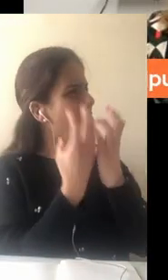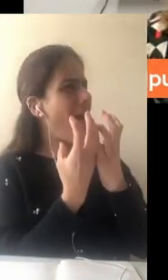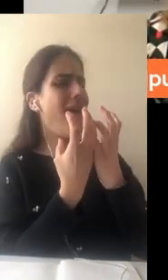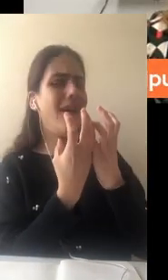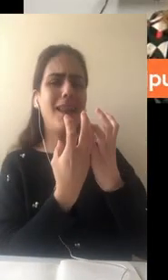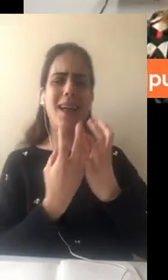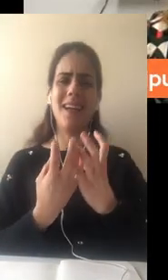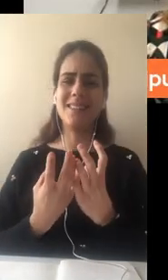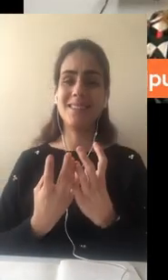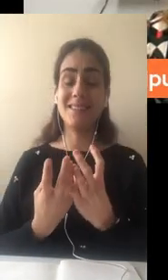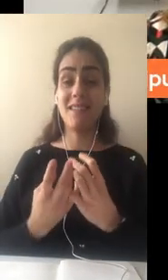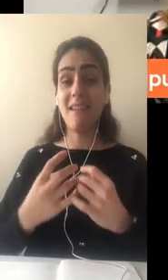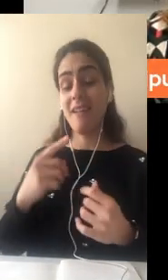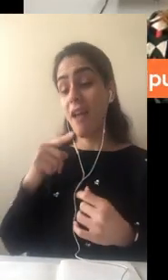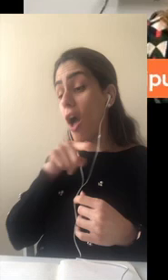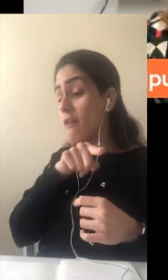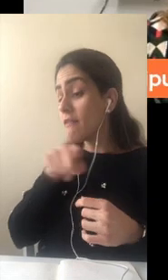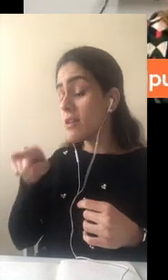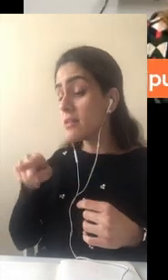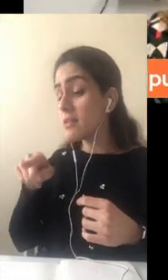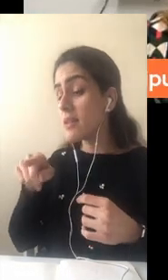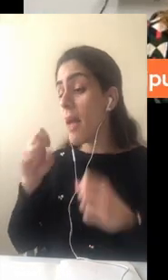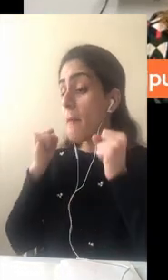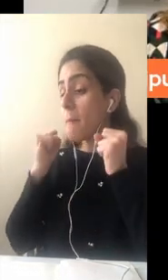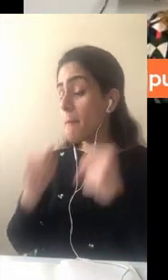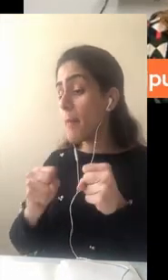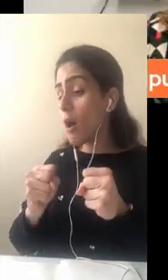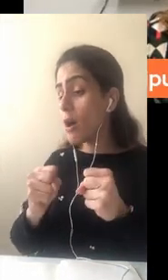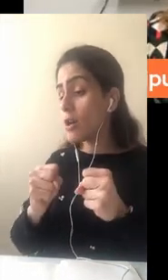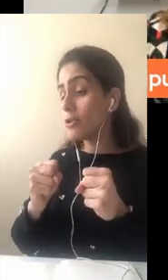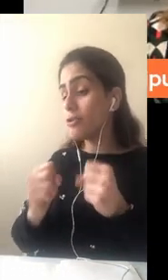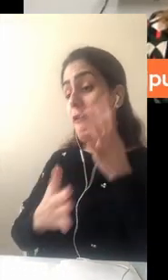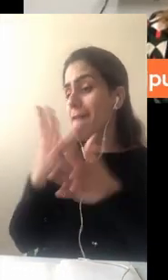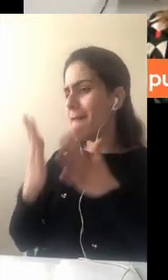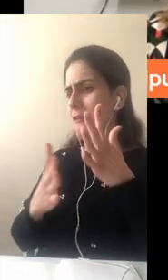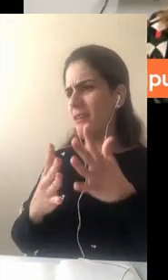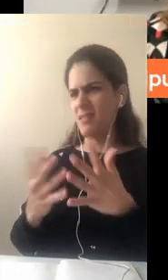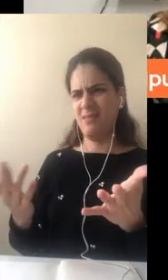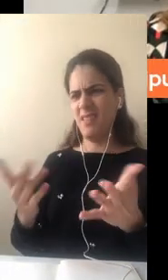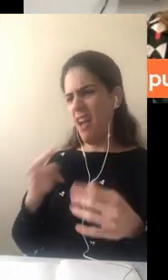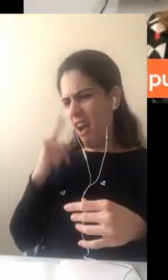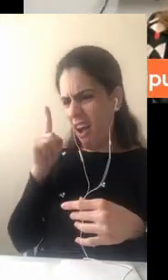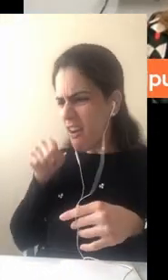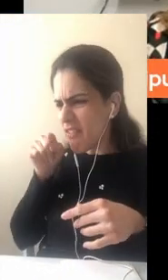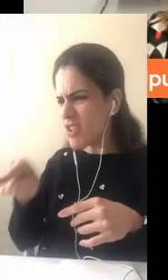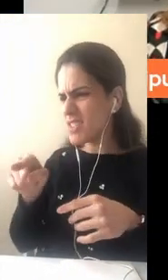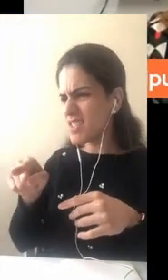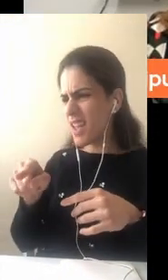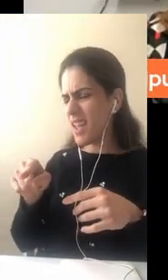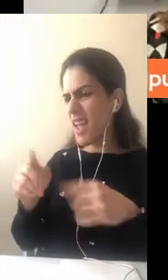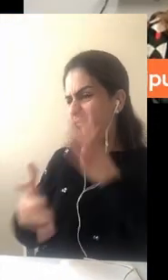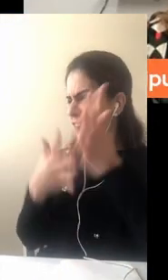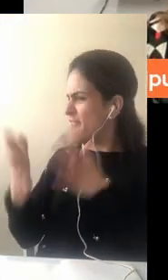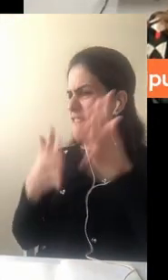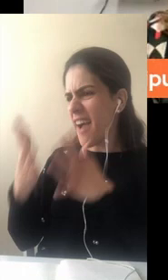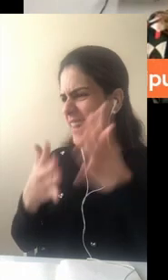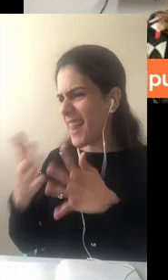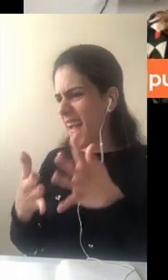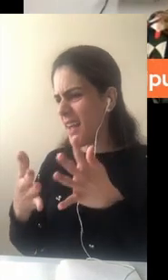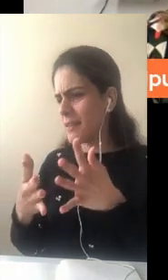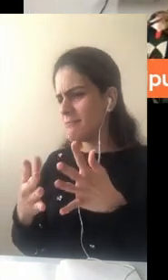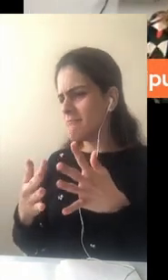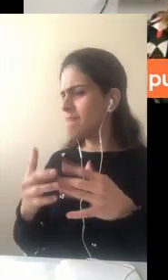aguento, porque ele ainda é imaturo, você pode falar, amanhã você não vai, então. Não faça isso, só não